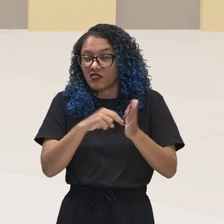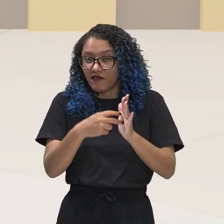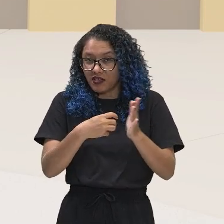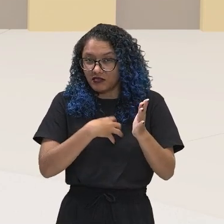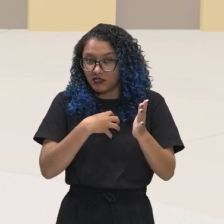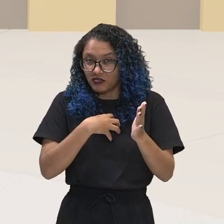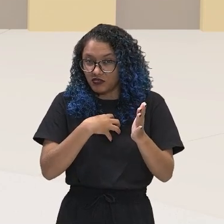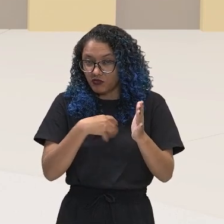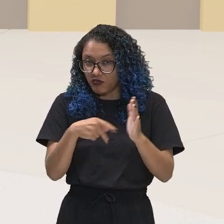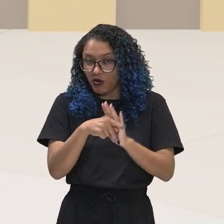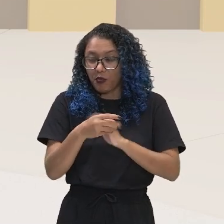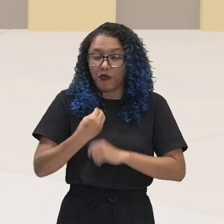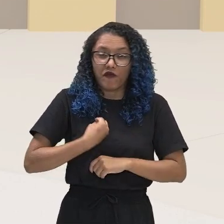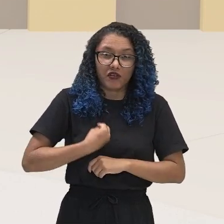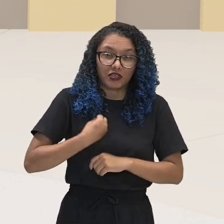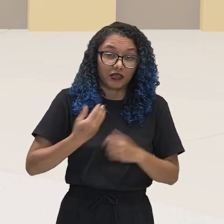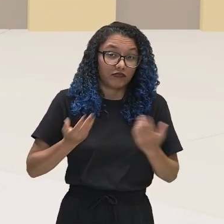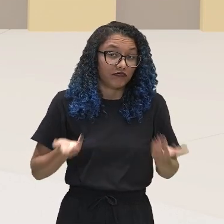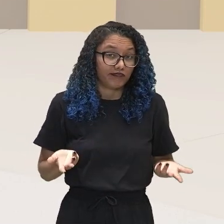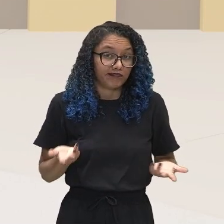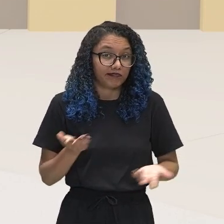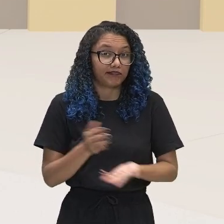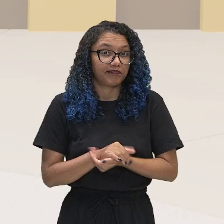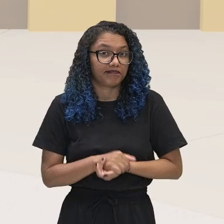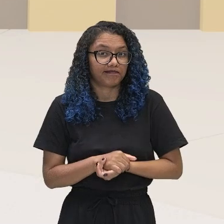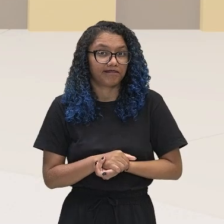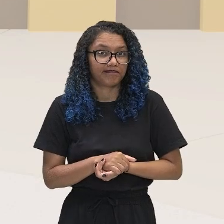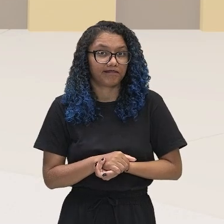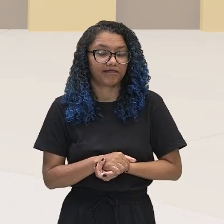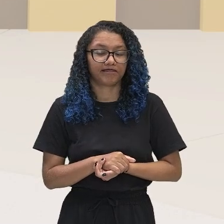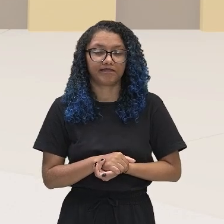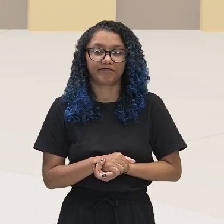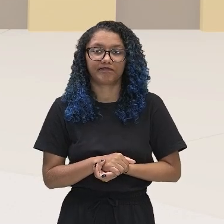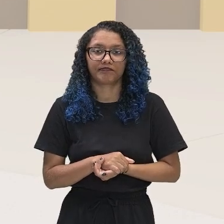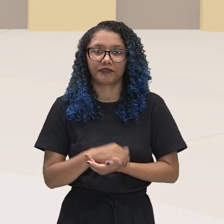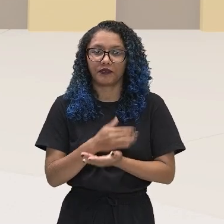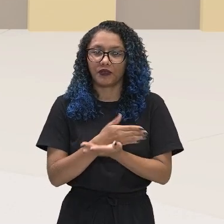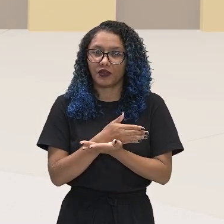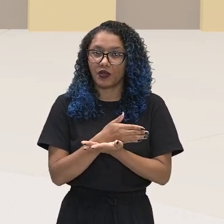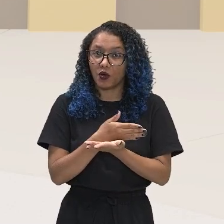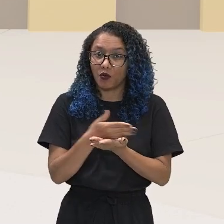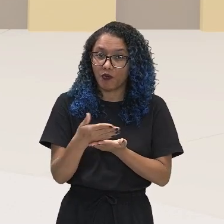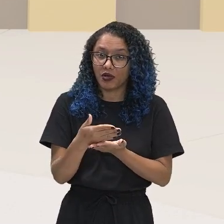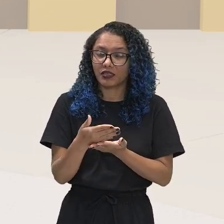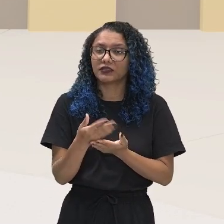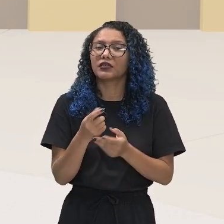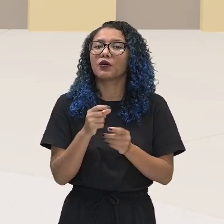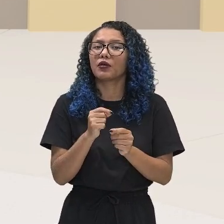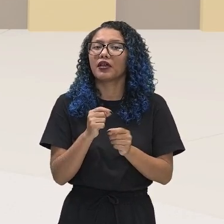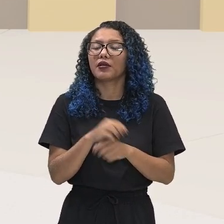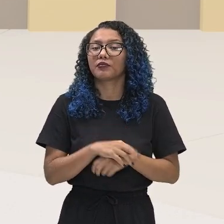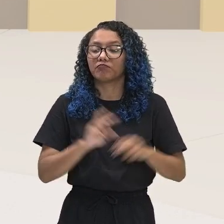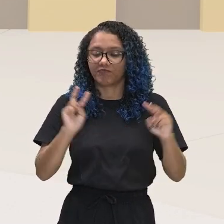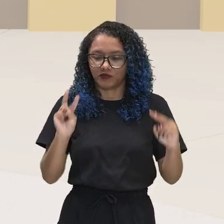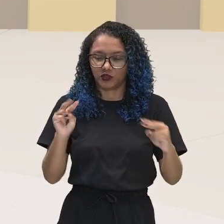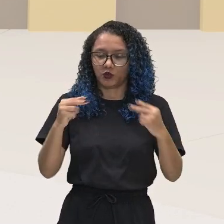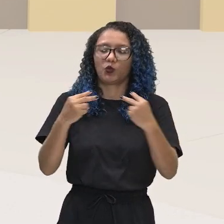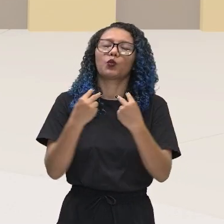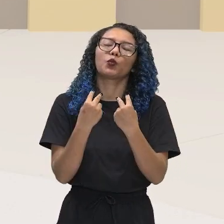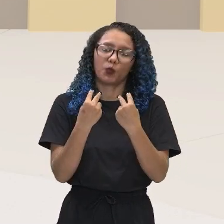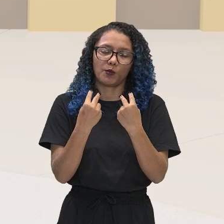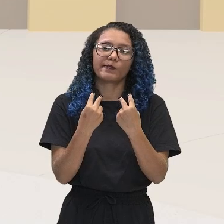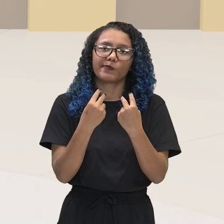que é o sentido da vida? Essa jornada, ela começa com um mergulho em si mesmo. Então, para nos